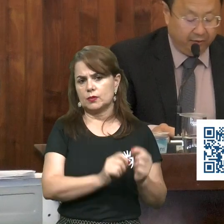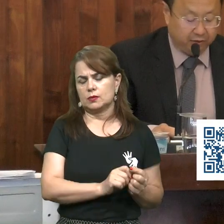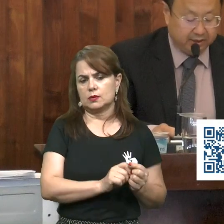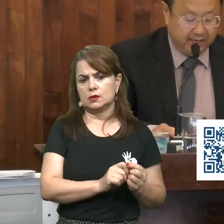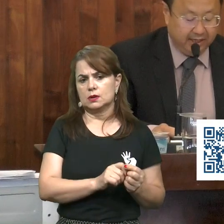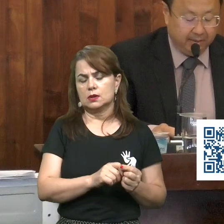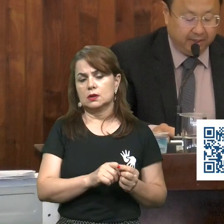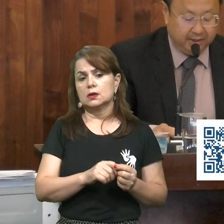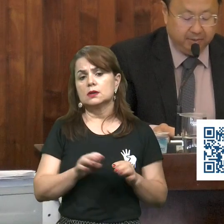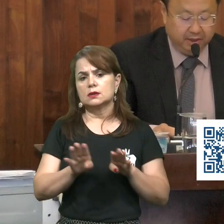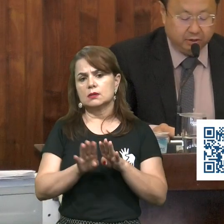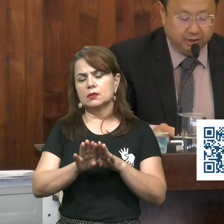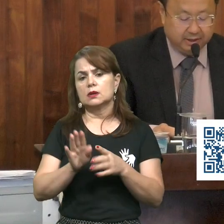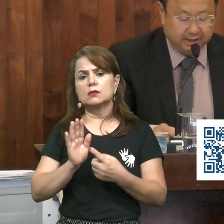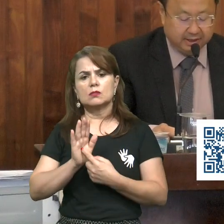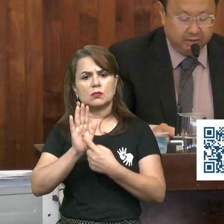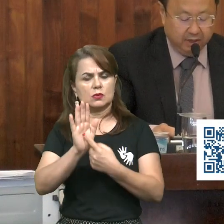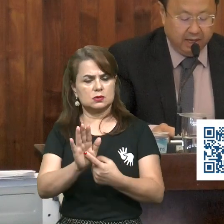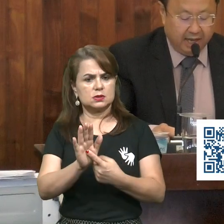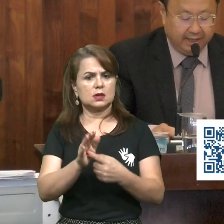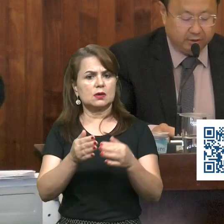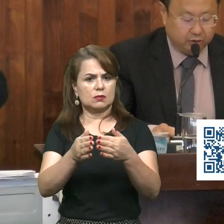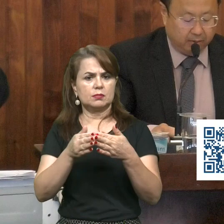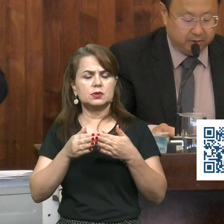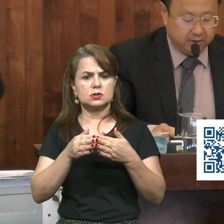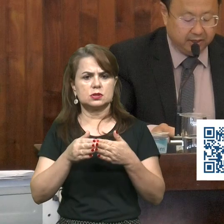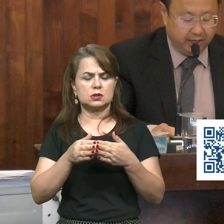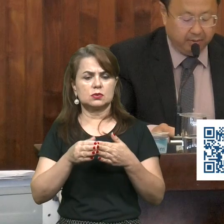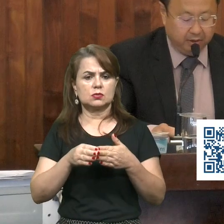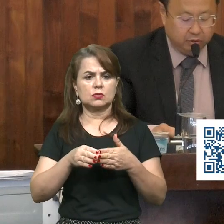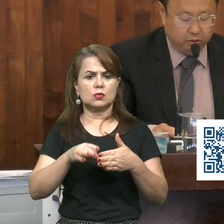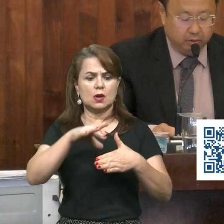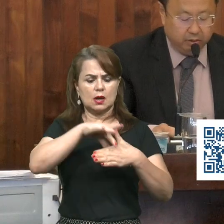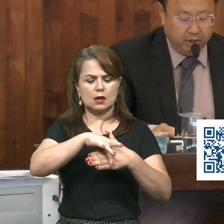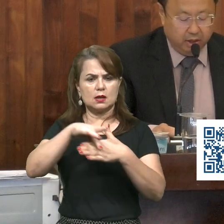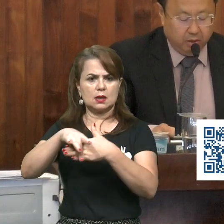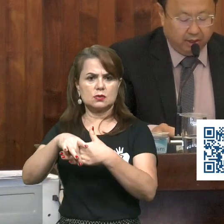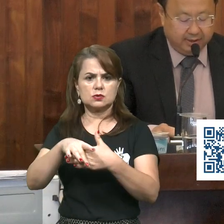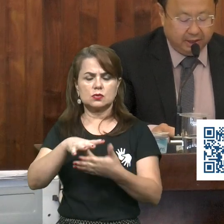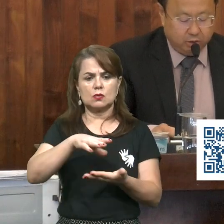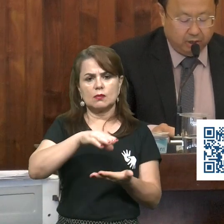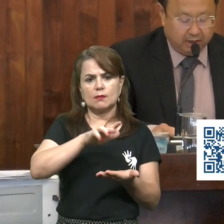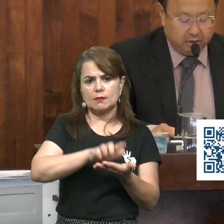Para reforçar ainda mais minha solicitação, anexo cópias dos requerimentos do número